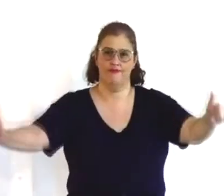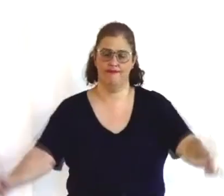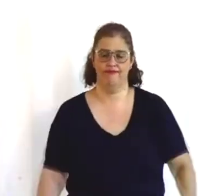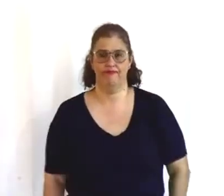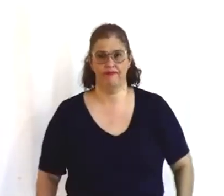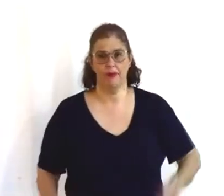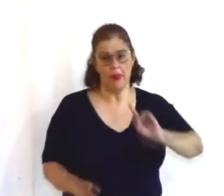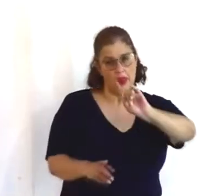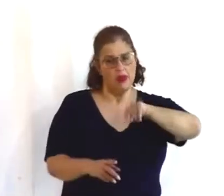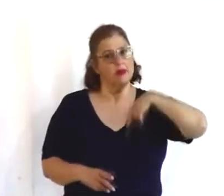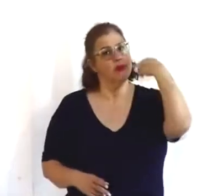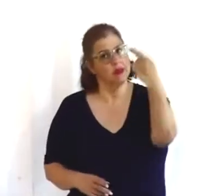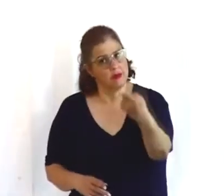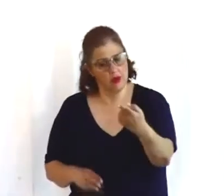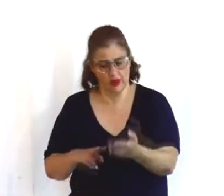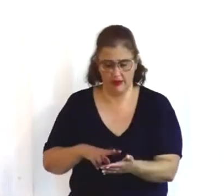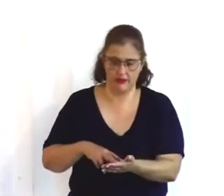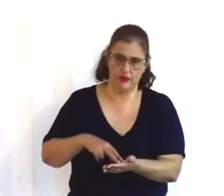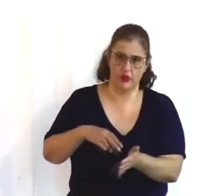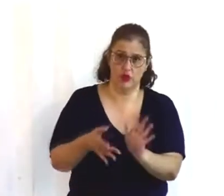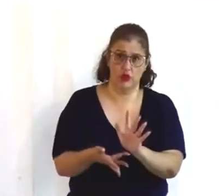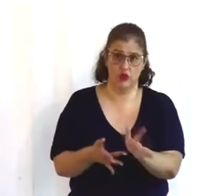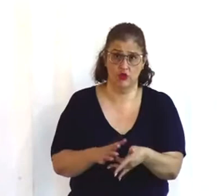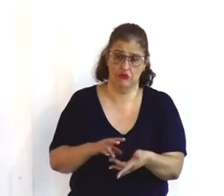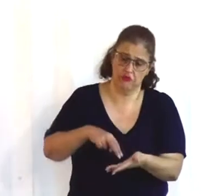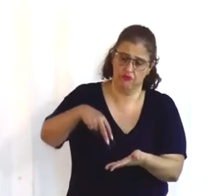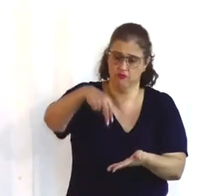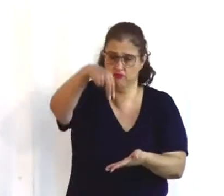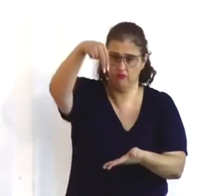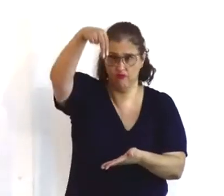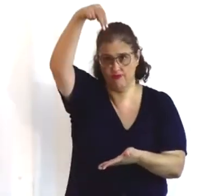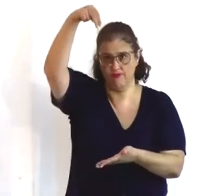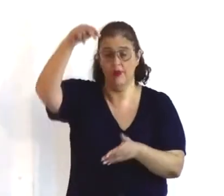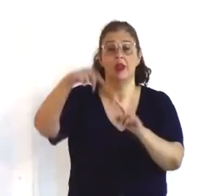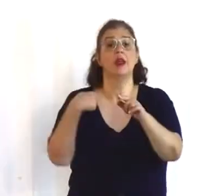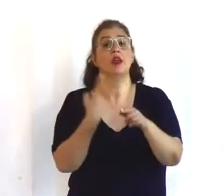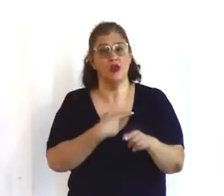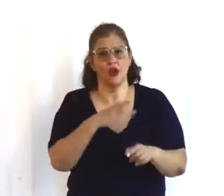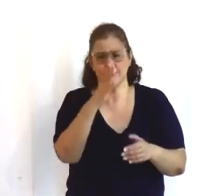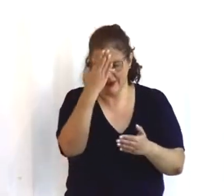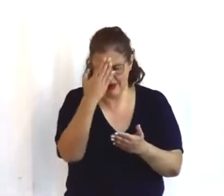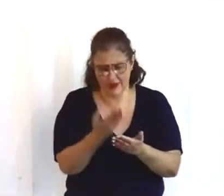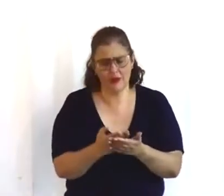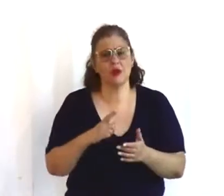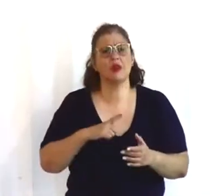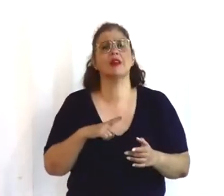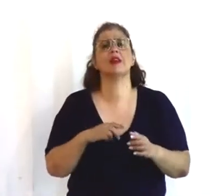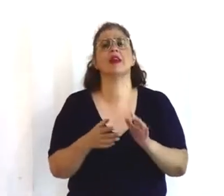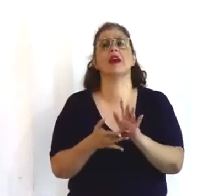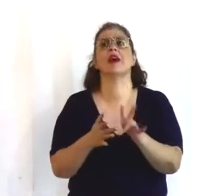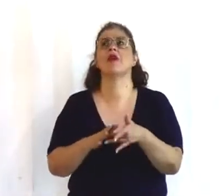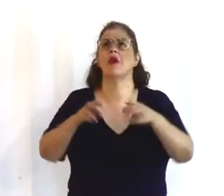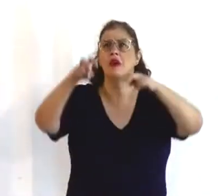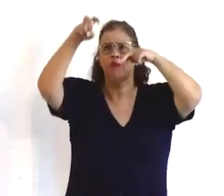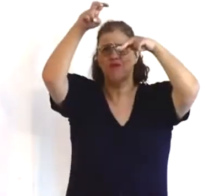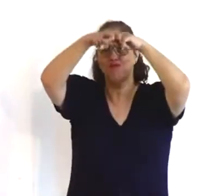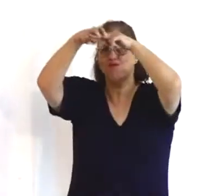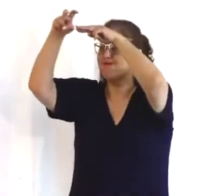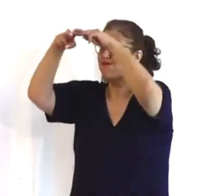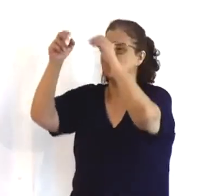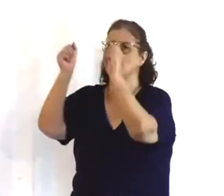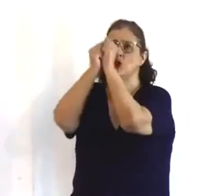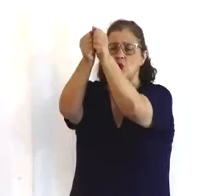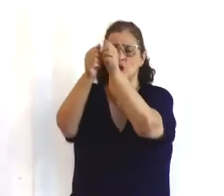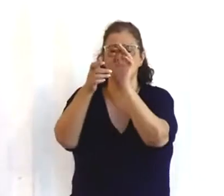é elevado às alturas, e nós cremos que Ele está agora à destra de Deus Pai, reinando para todos sempre.